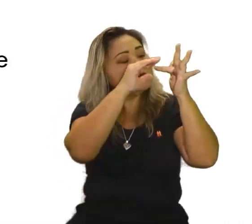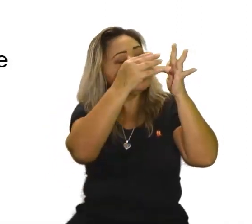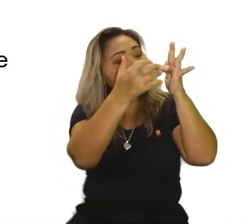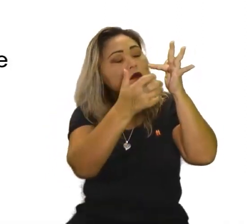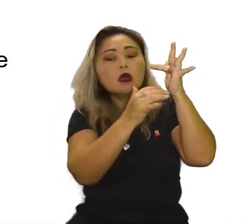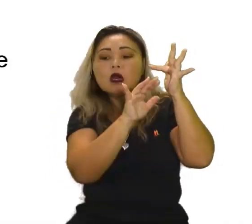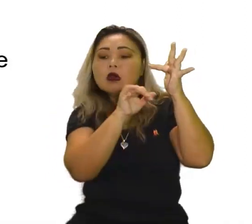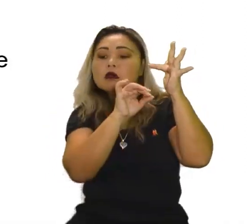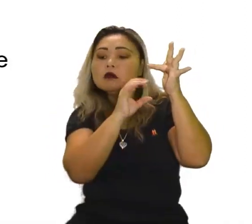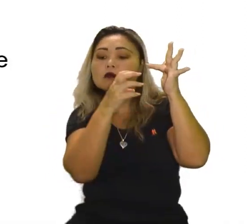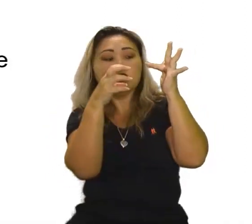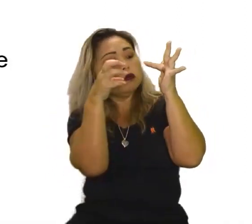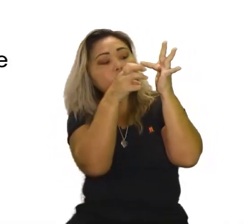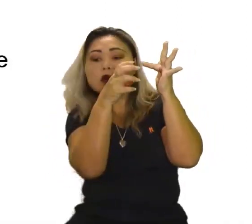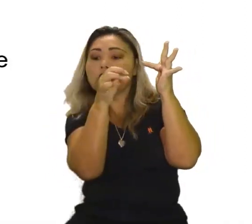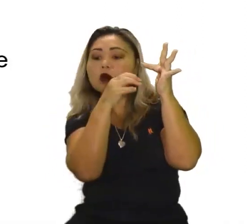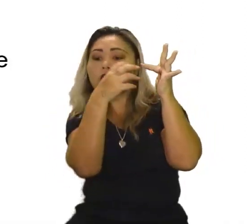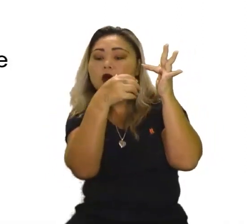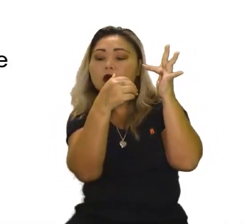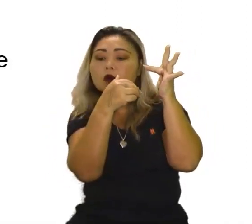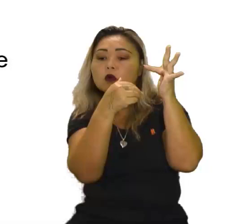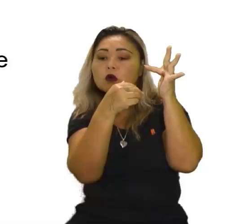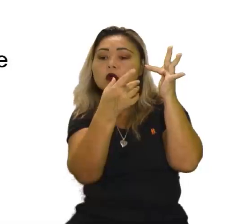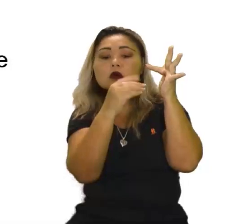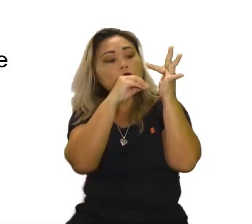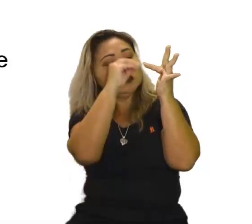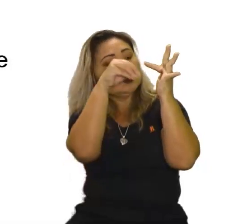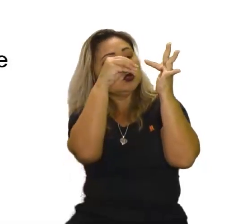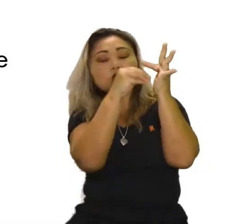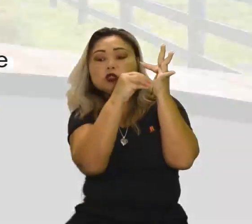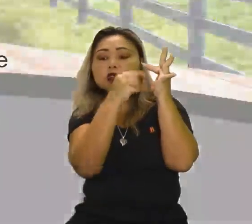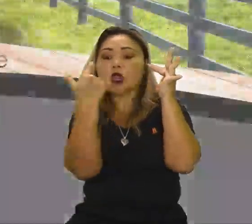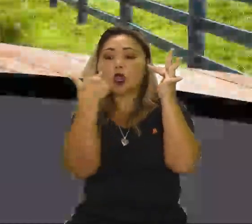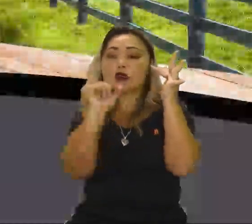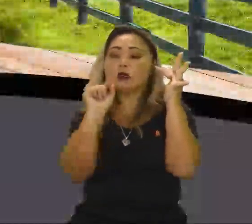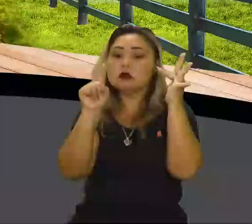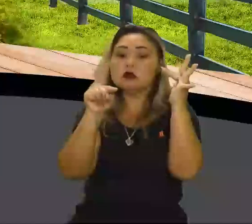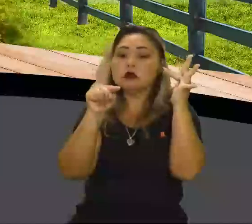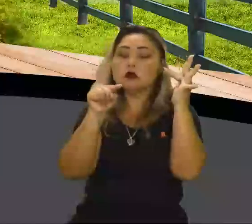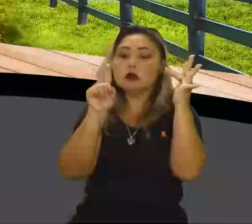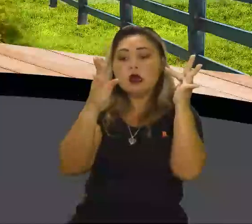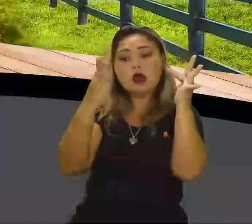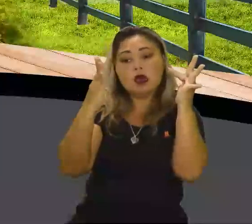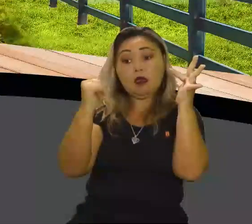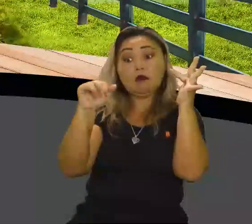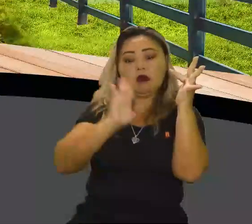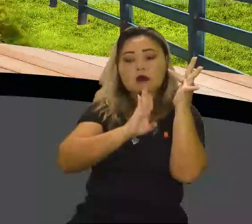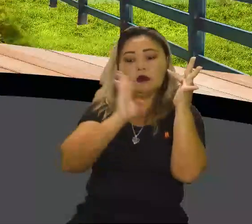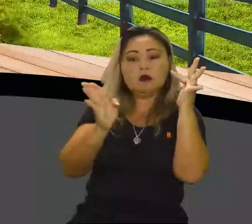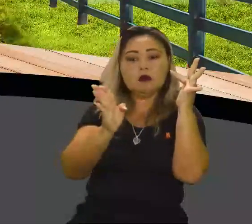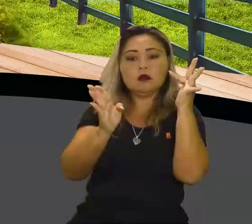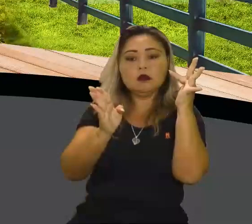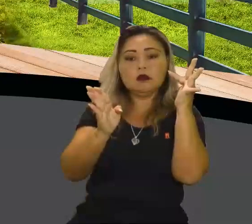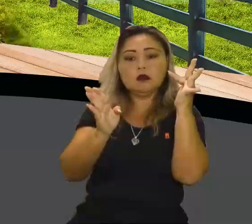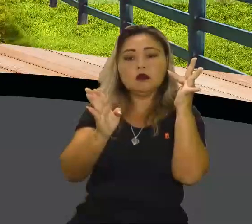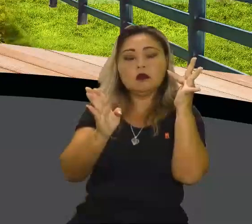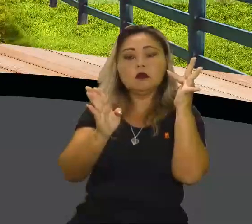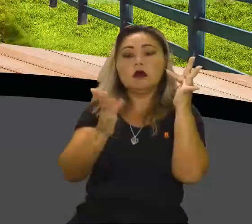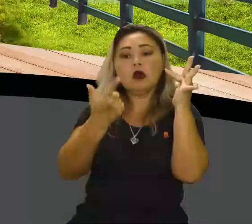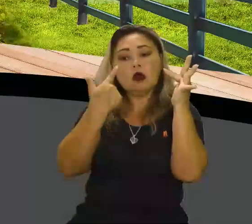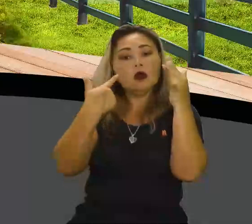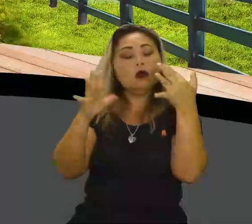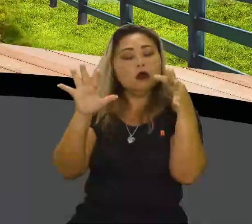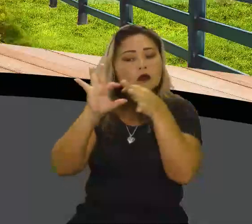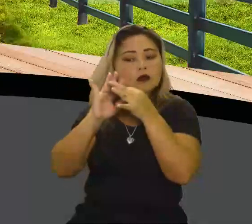androceu, que a gente coloca no gineceu. Aqui, Putinho, isso aí é biologia, meus queridos. Eu aqui